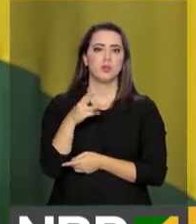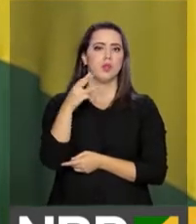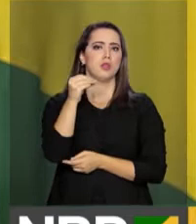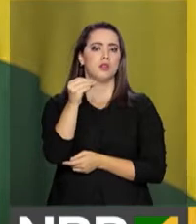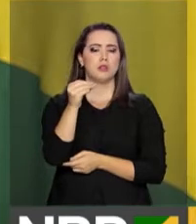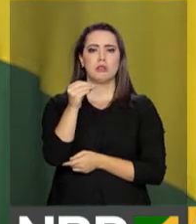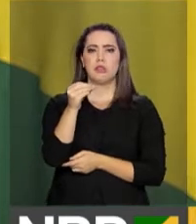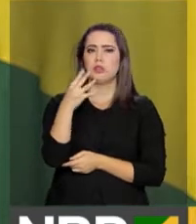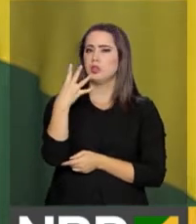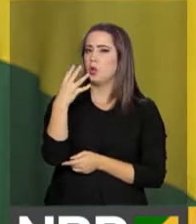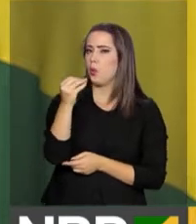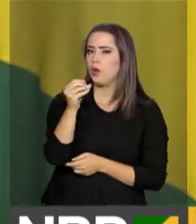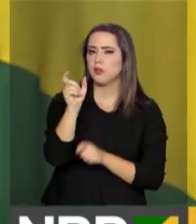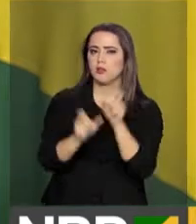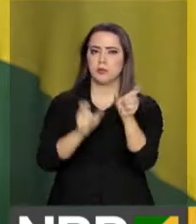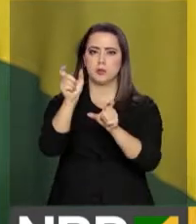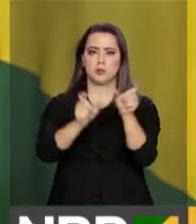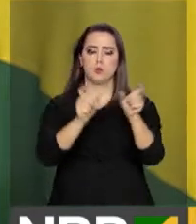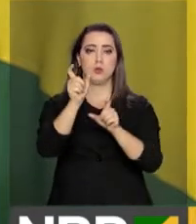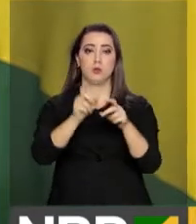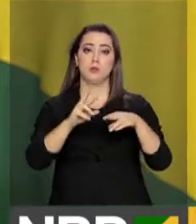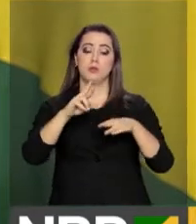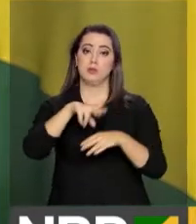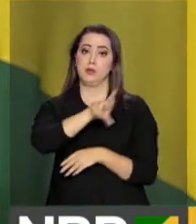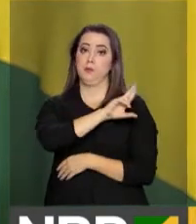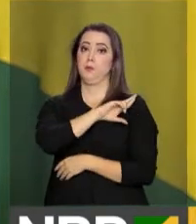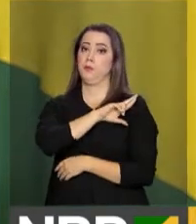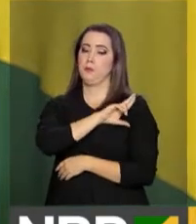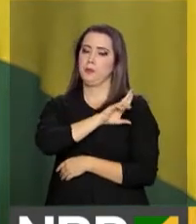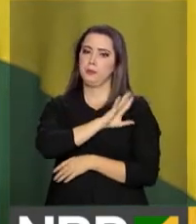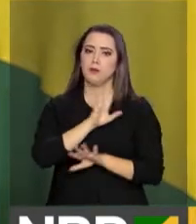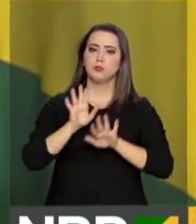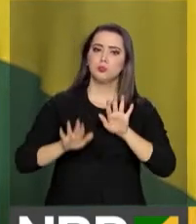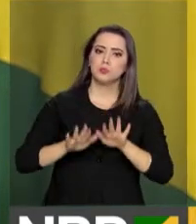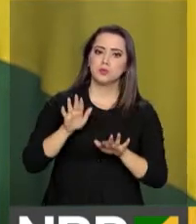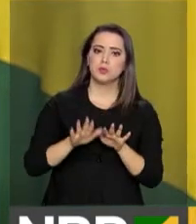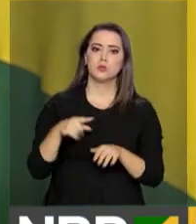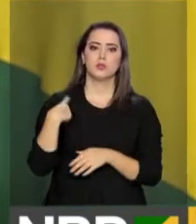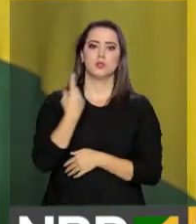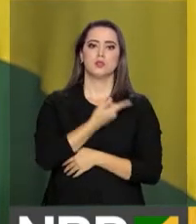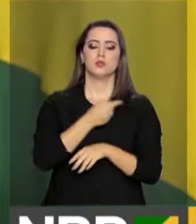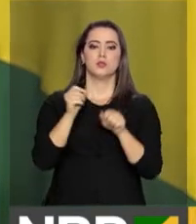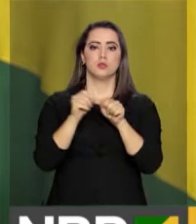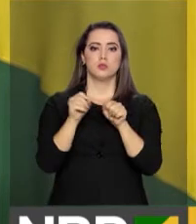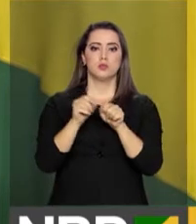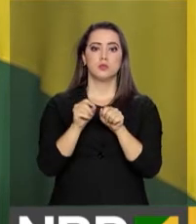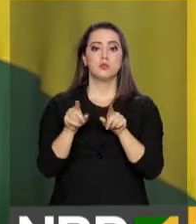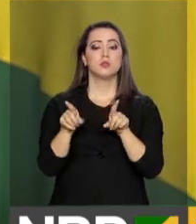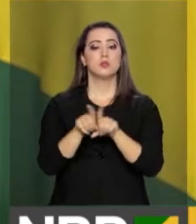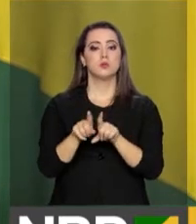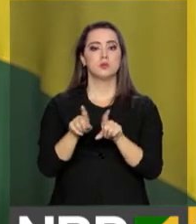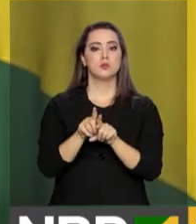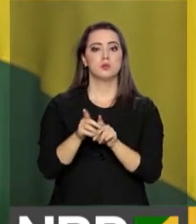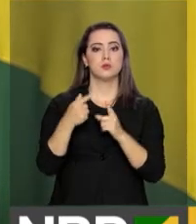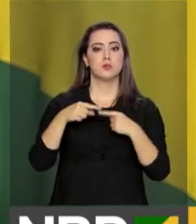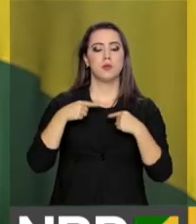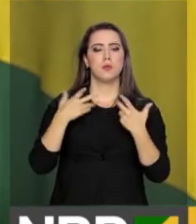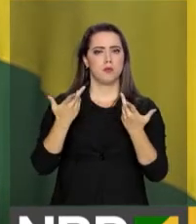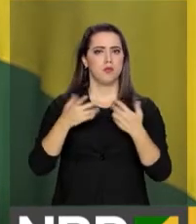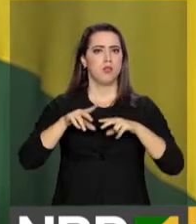40 representantes e talvez fizéssemos até na sala de